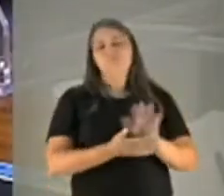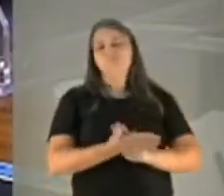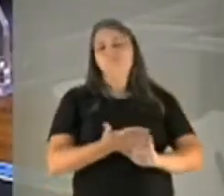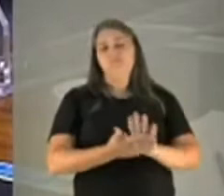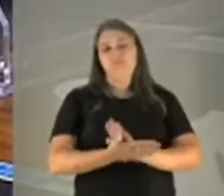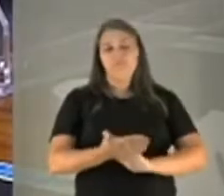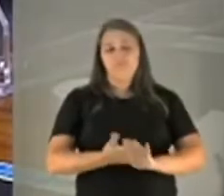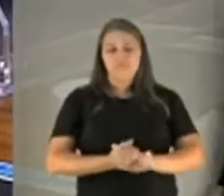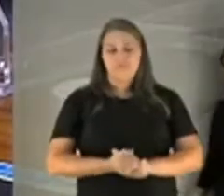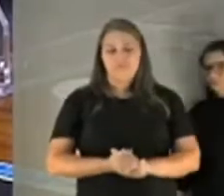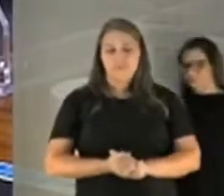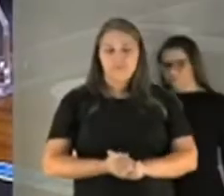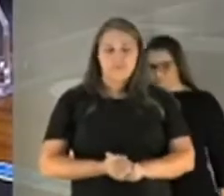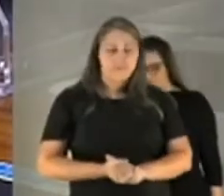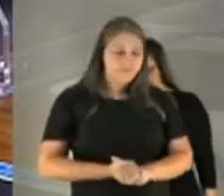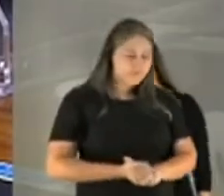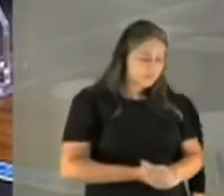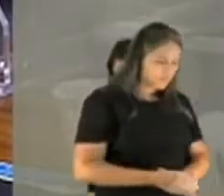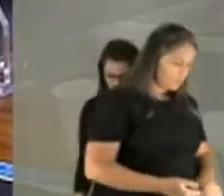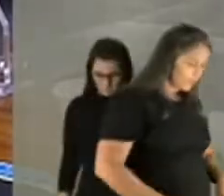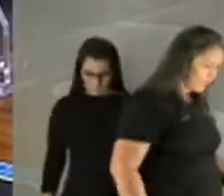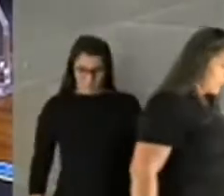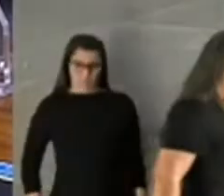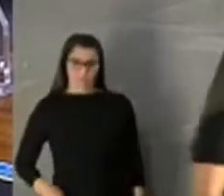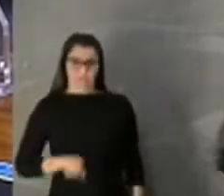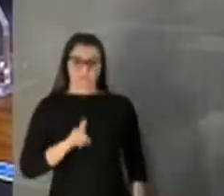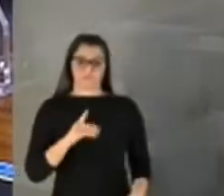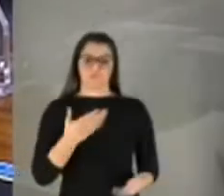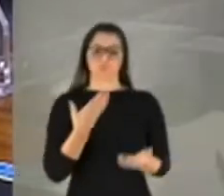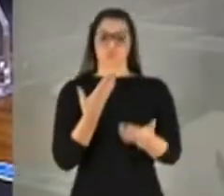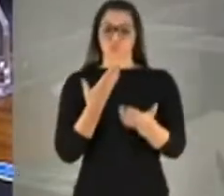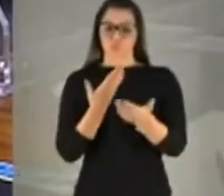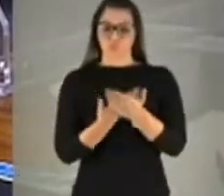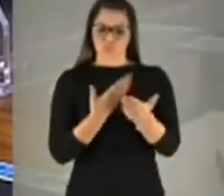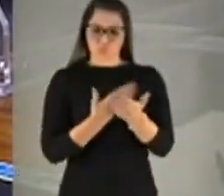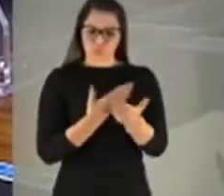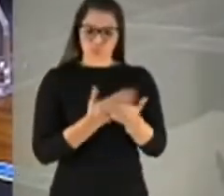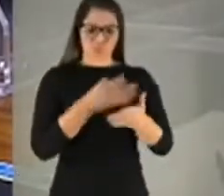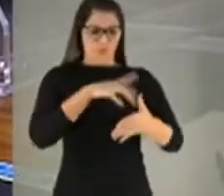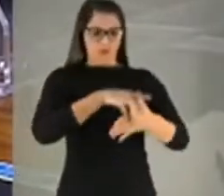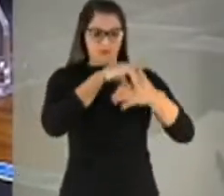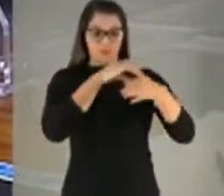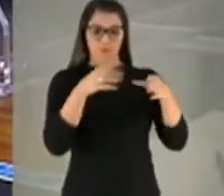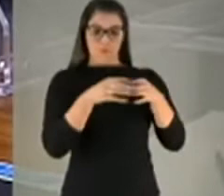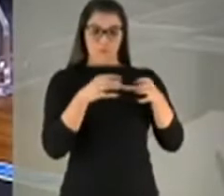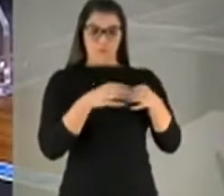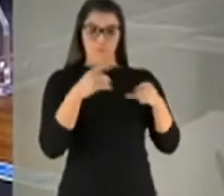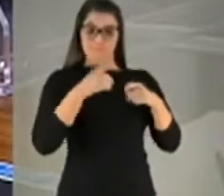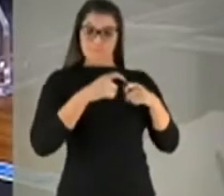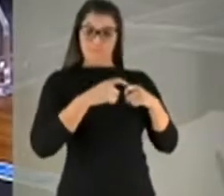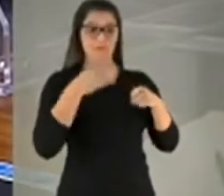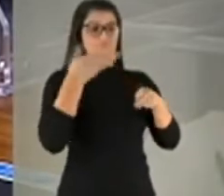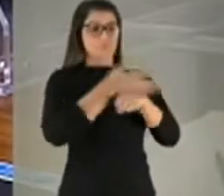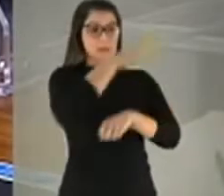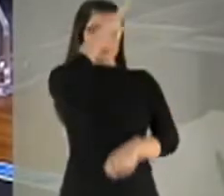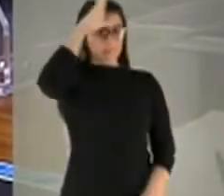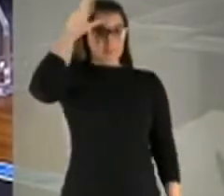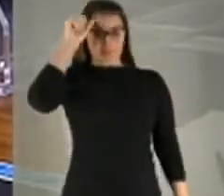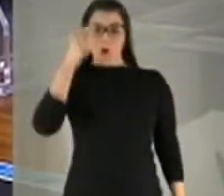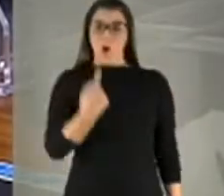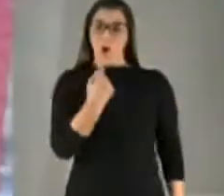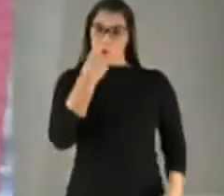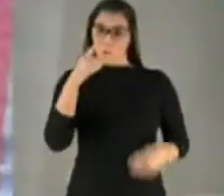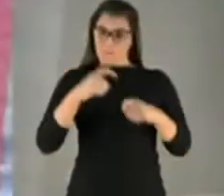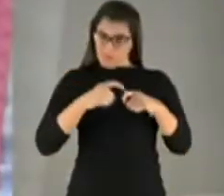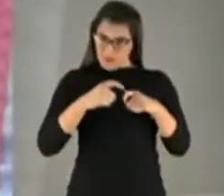fez o que não era a senhora estudou a senhora chefiou um grupo de médicos para ir para Manaus em algum médico intensivista